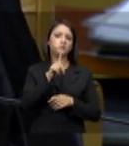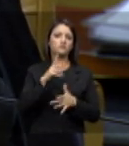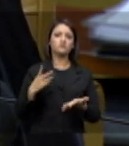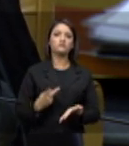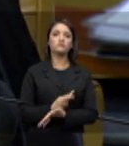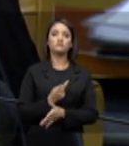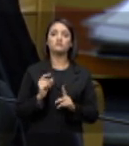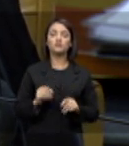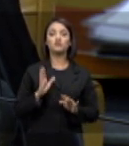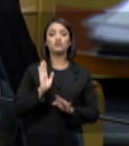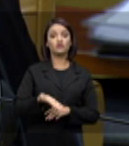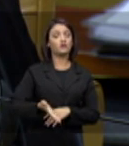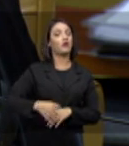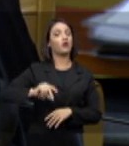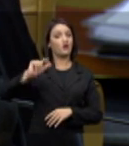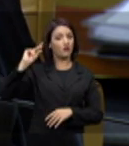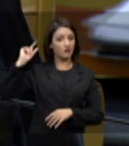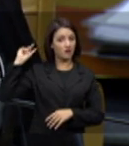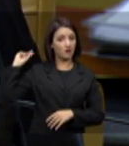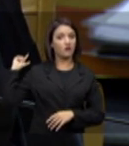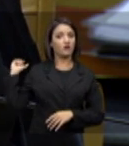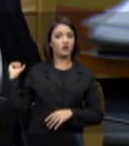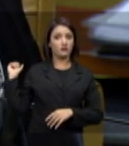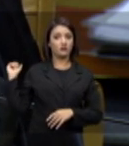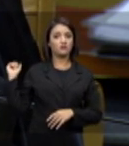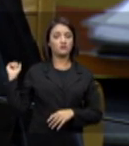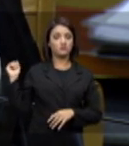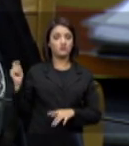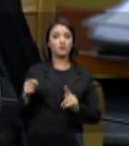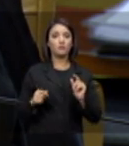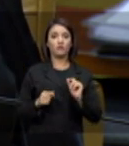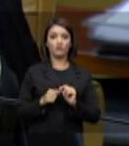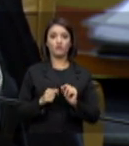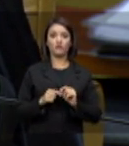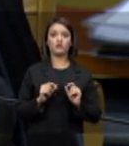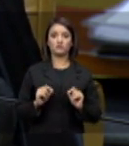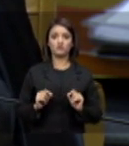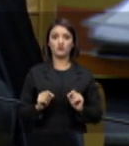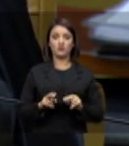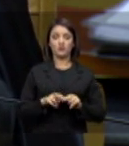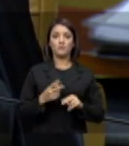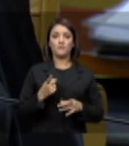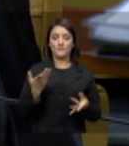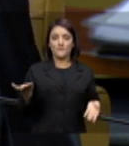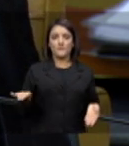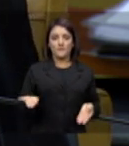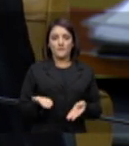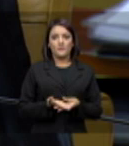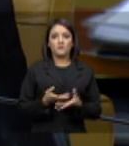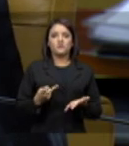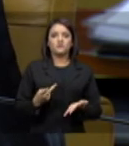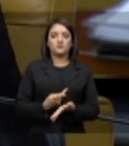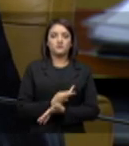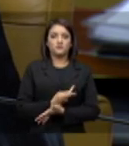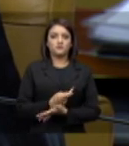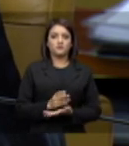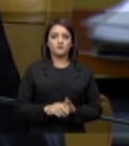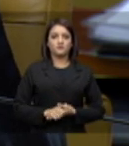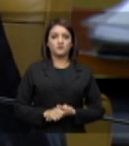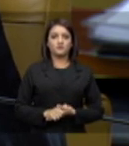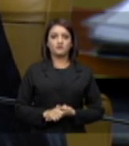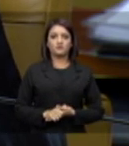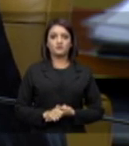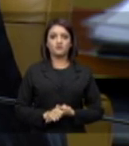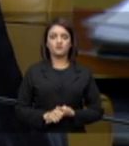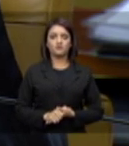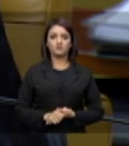que é muito o inventou a pretexto de um processo de feição subjetiva